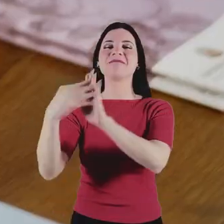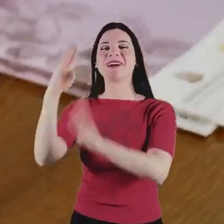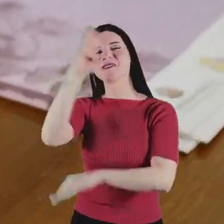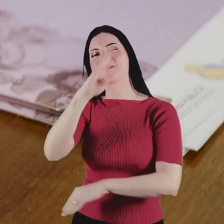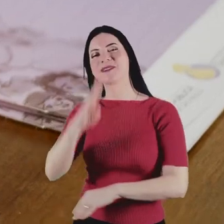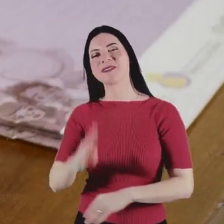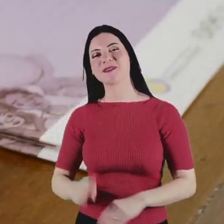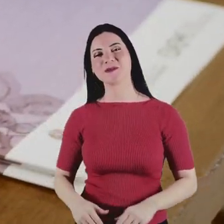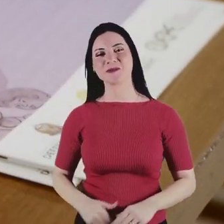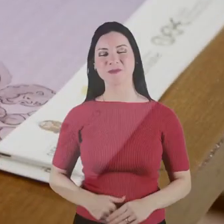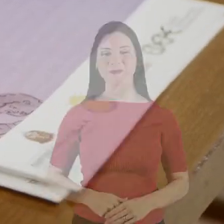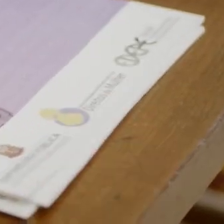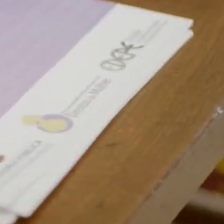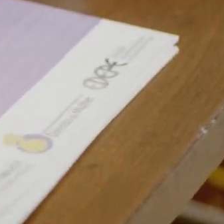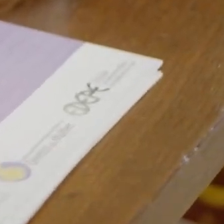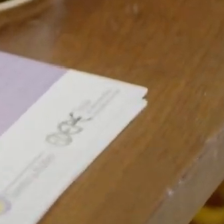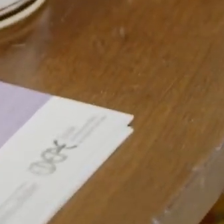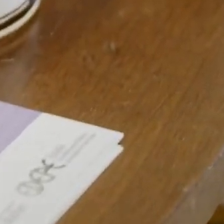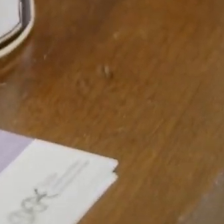país.